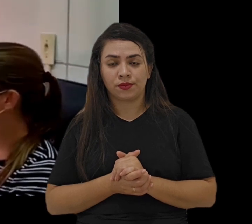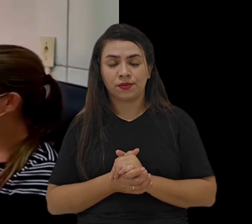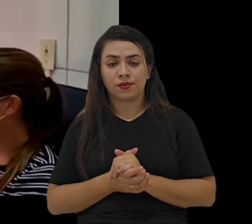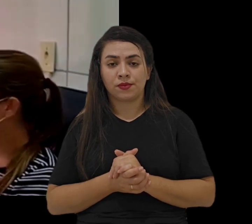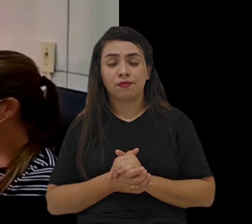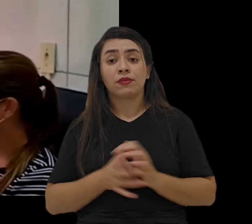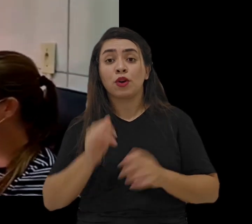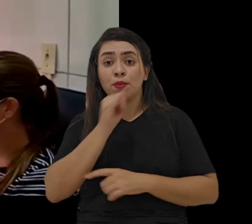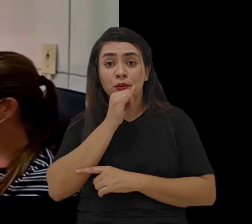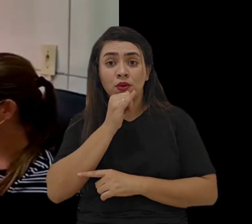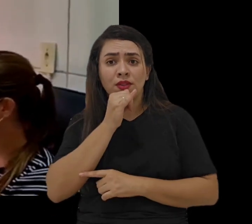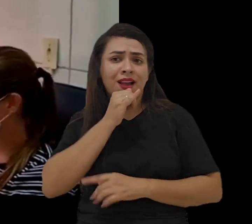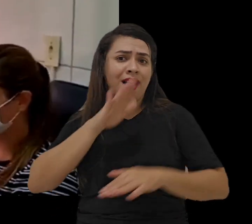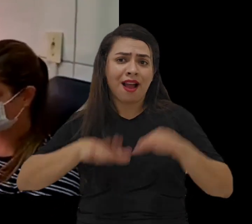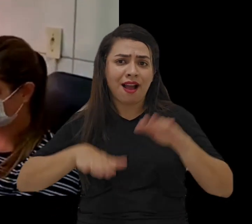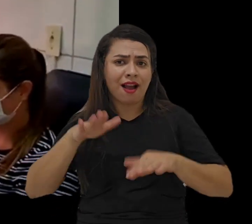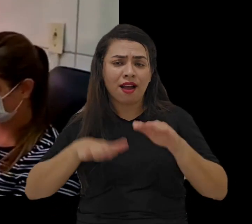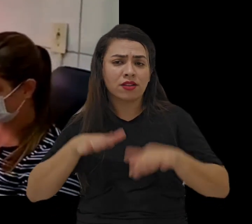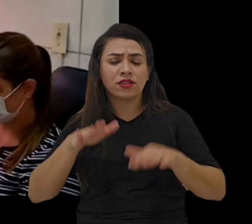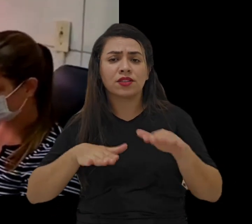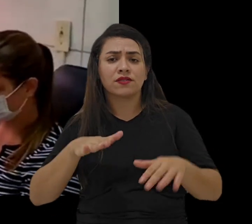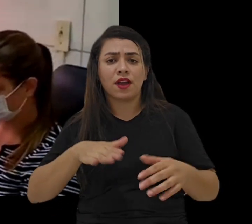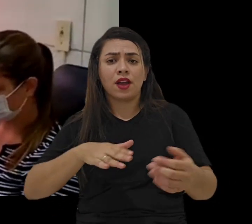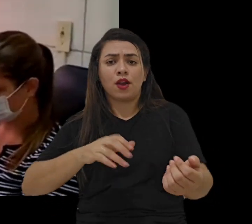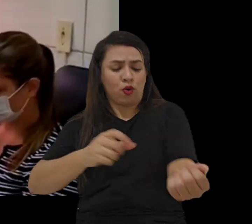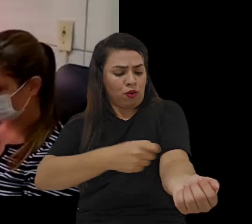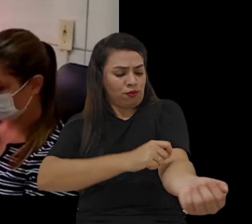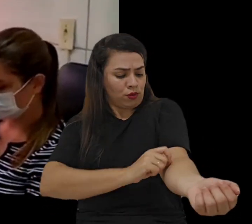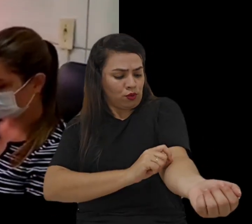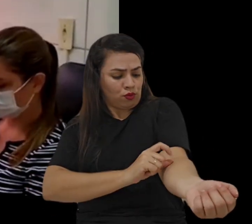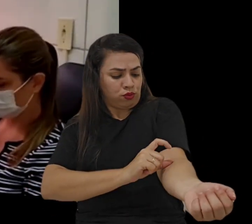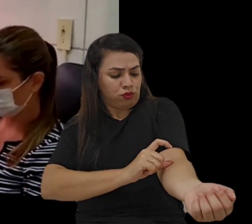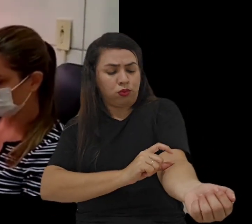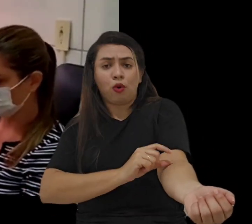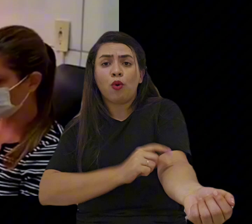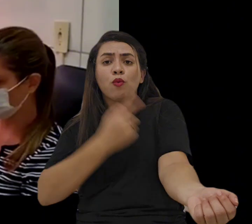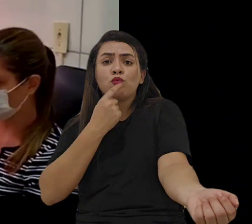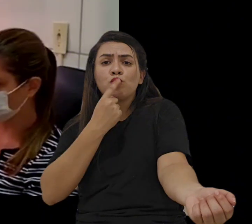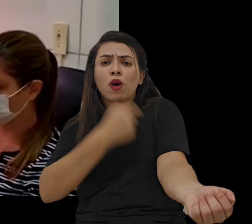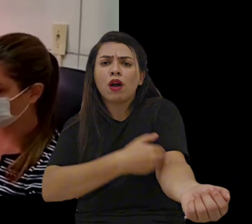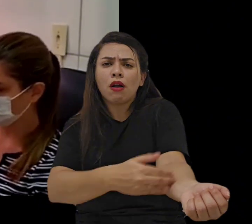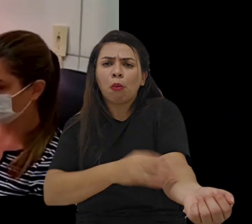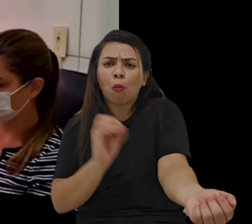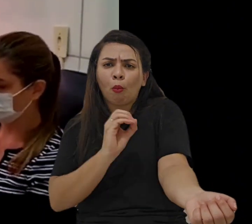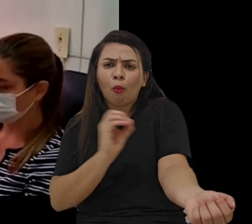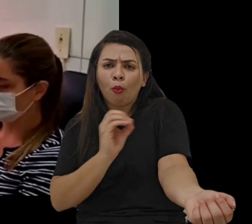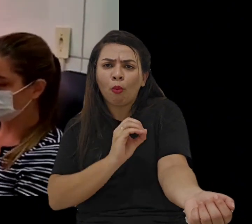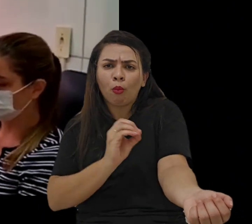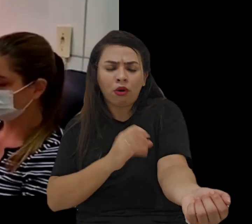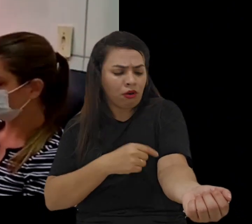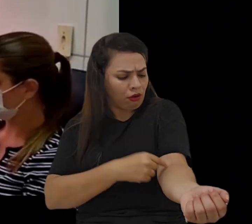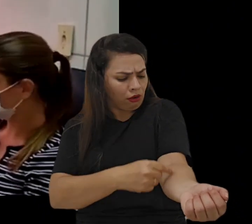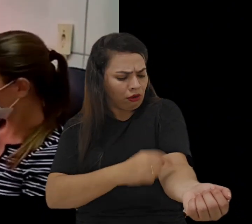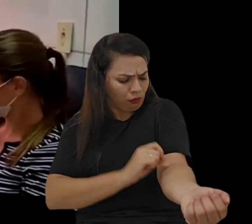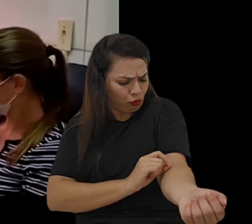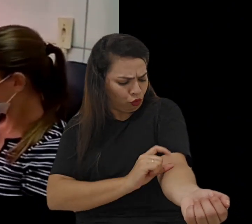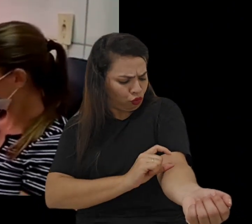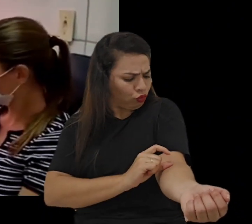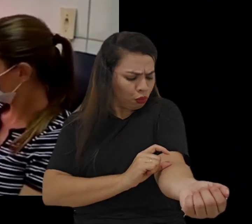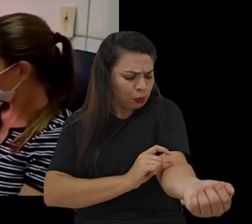Vem normalmente, a veia está seca. Por quê? Porque às vezes aquela veia ou está obstruída ou aconteceu alguma coisa.